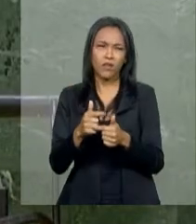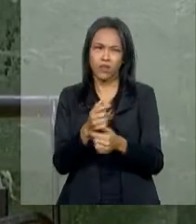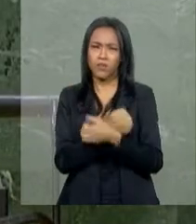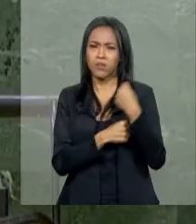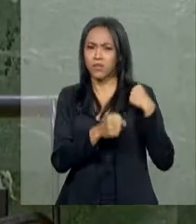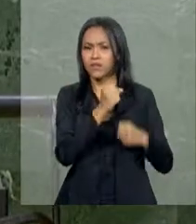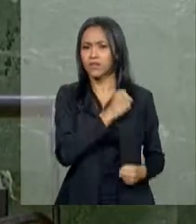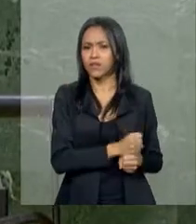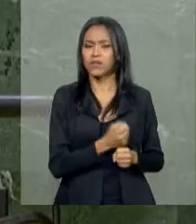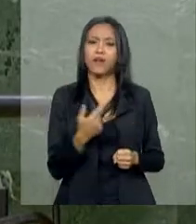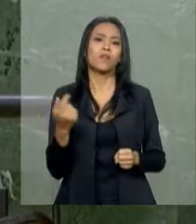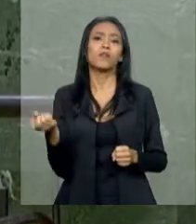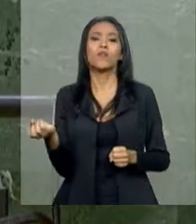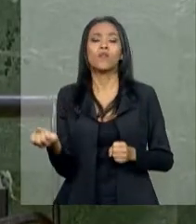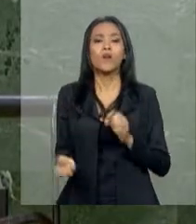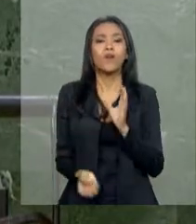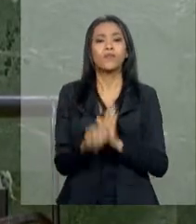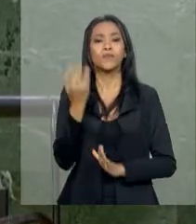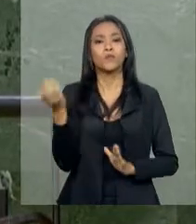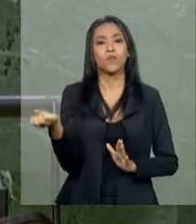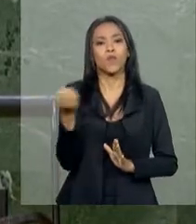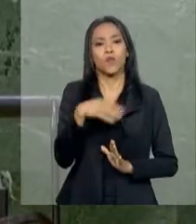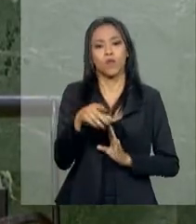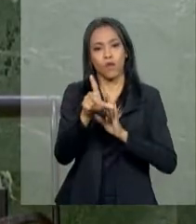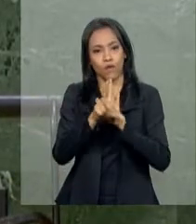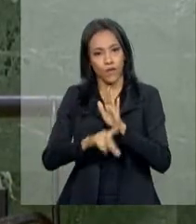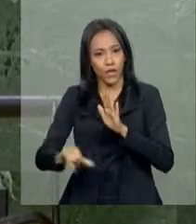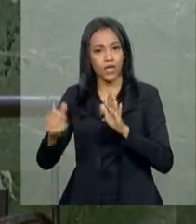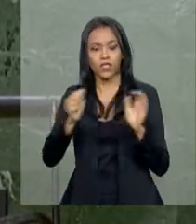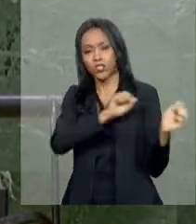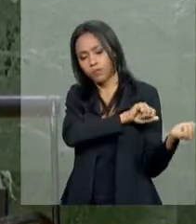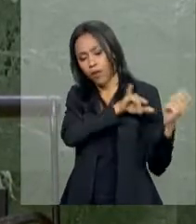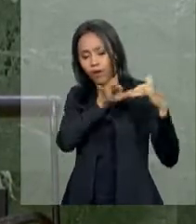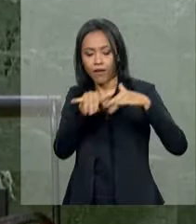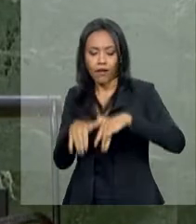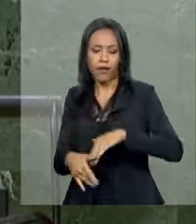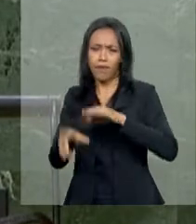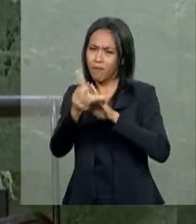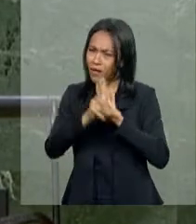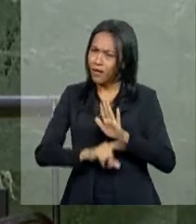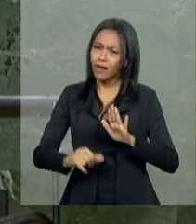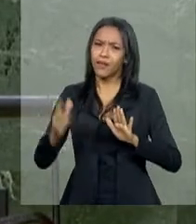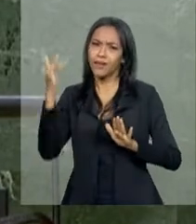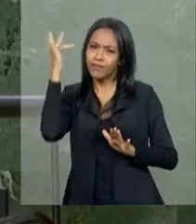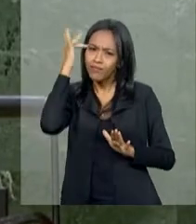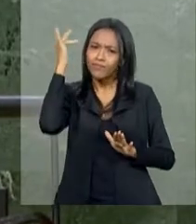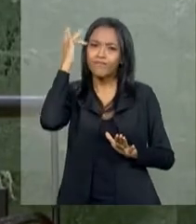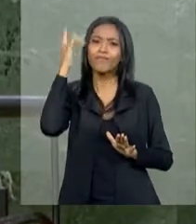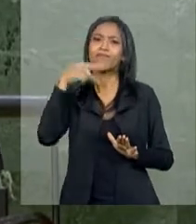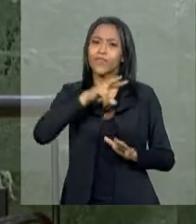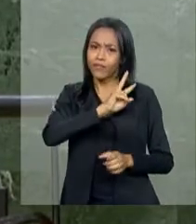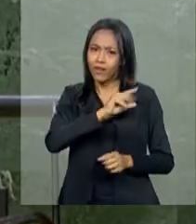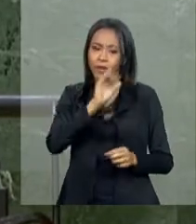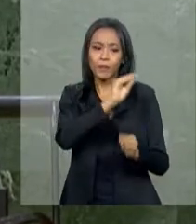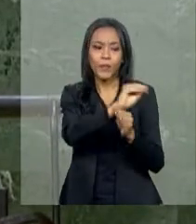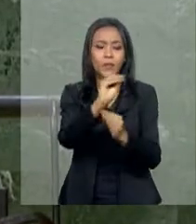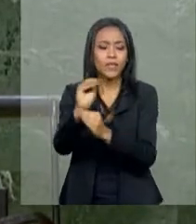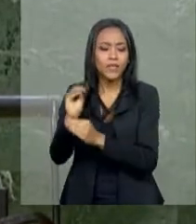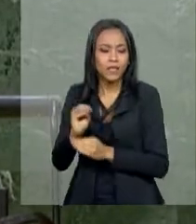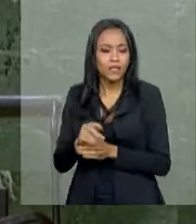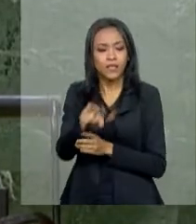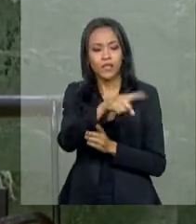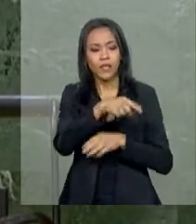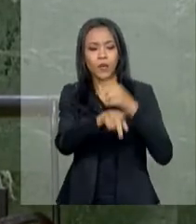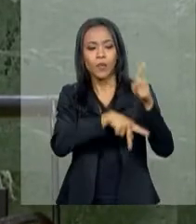passado uma nova lei de migração. Uma legislação moderna, que não apenas protege a dignidade do